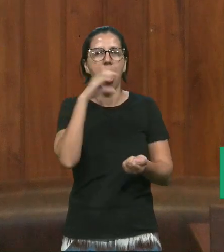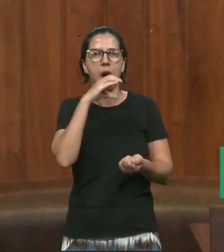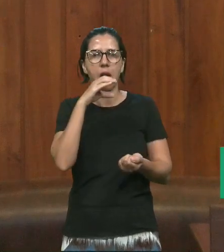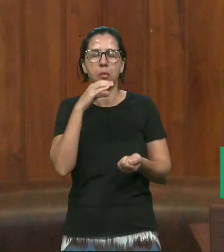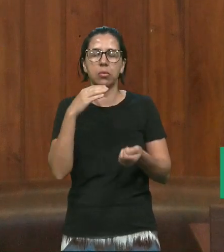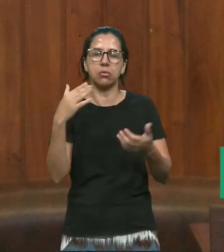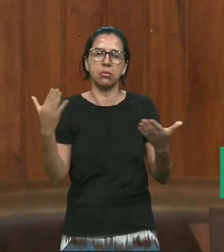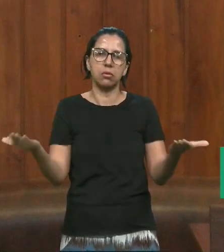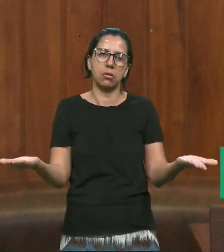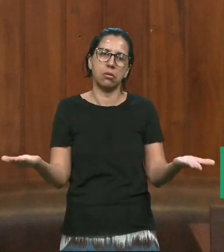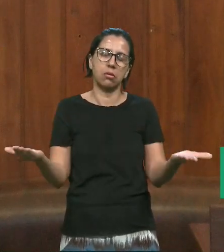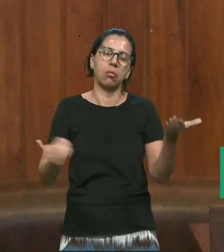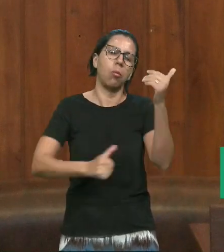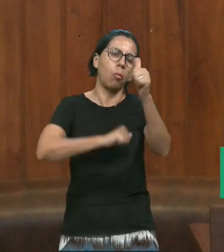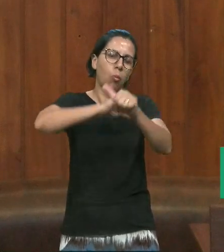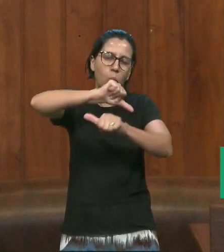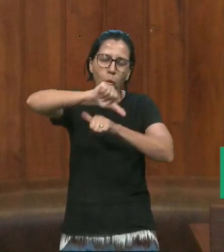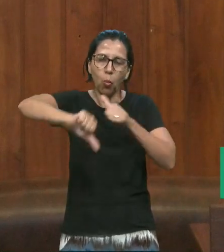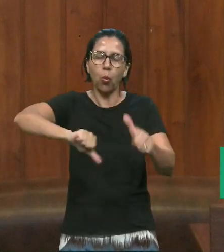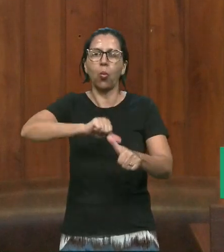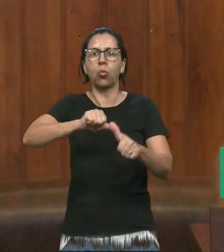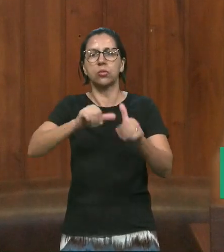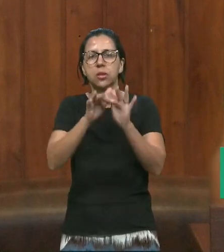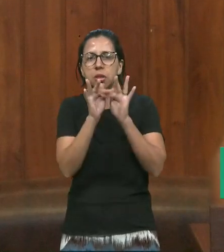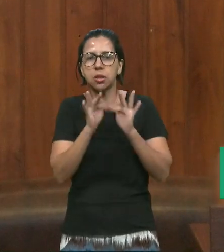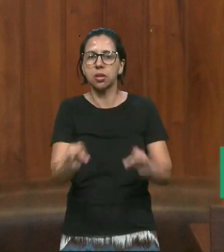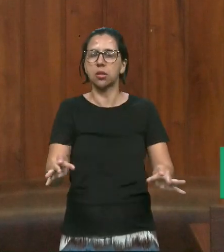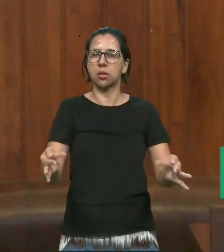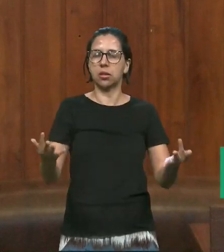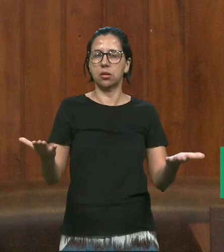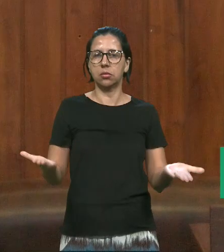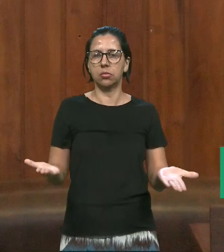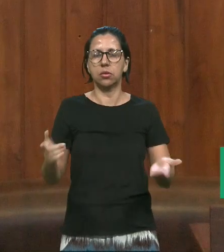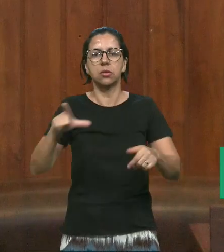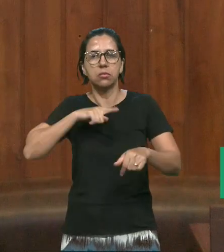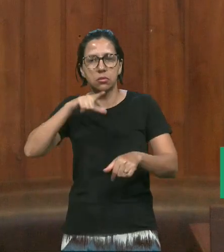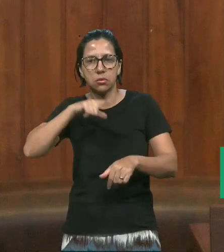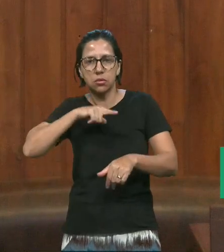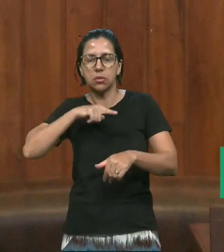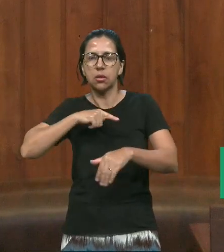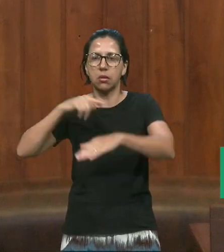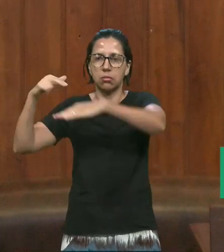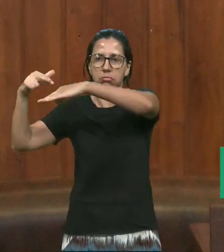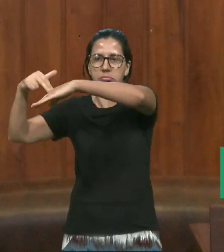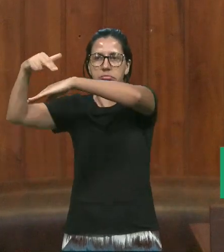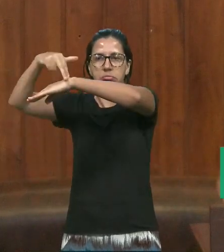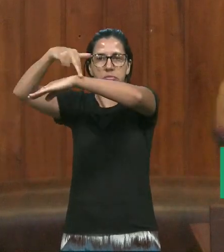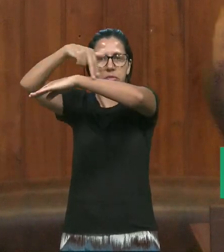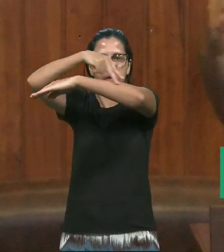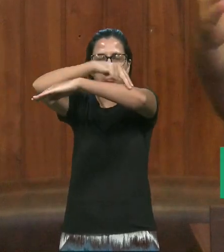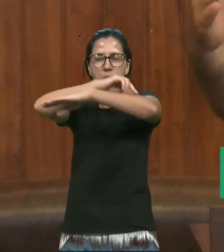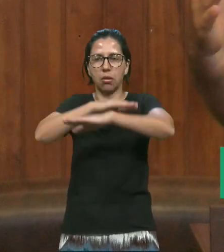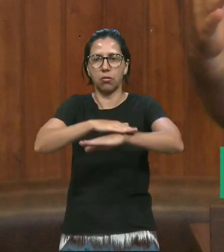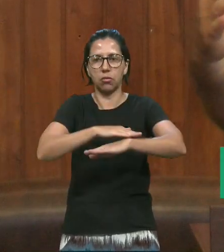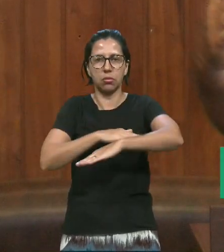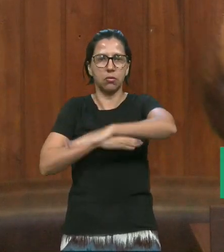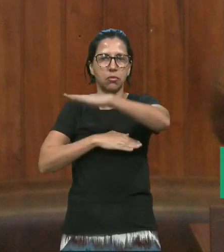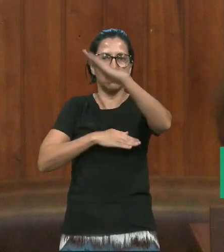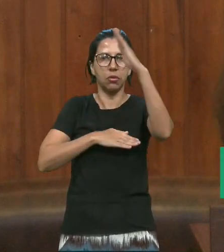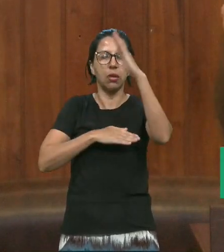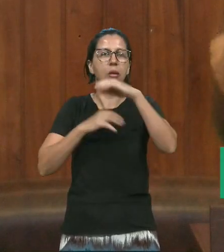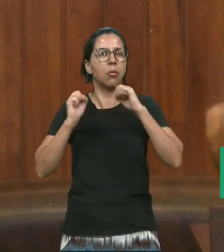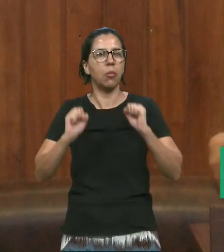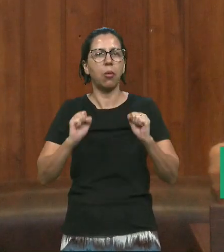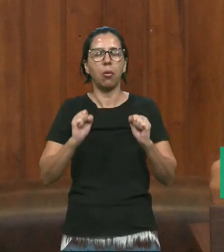passarela elevatória. Aquela uma que a gente vê aí, tem várias na cidade. Agora não, o cara cria